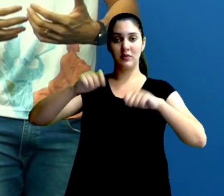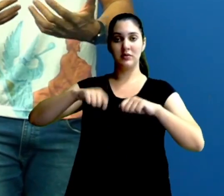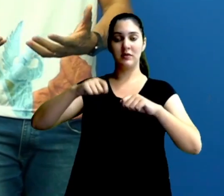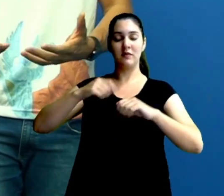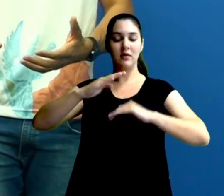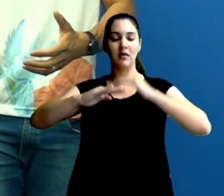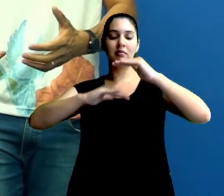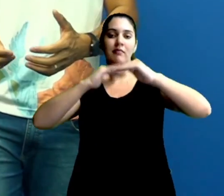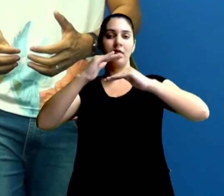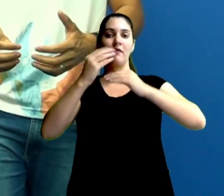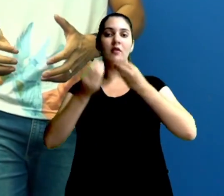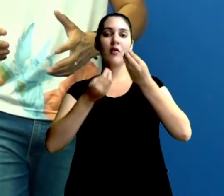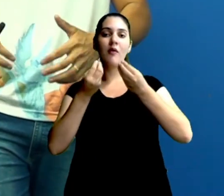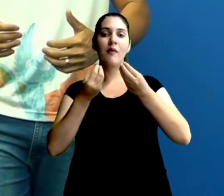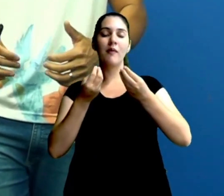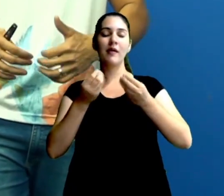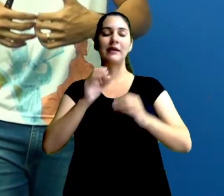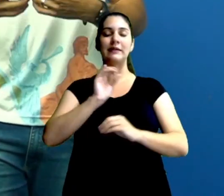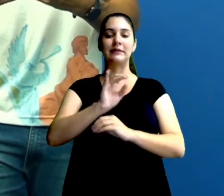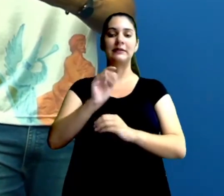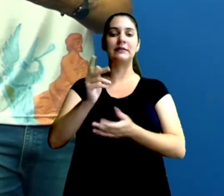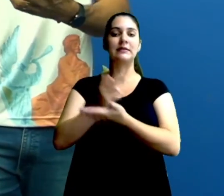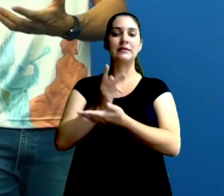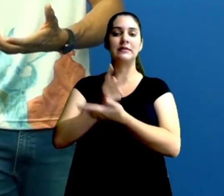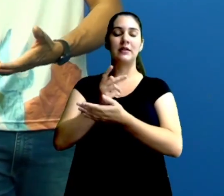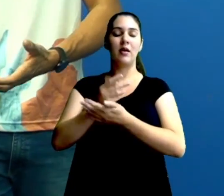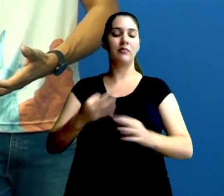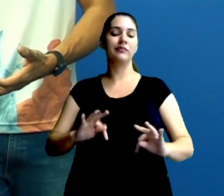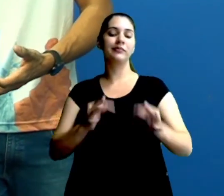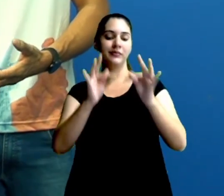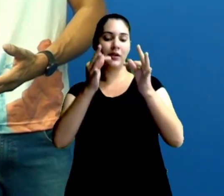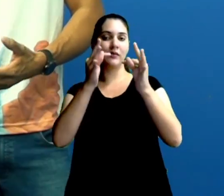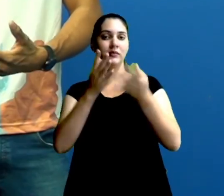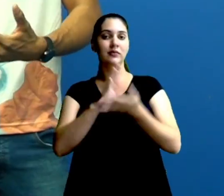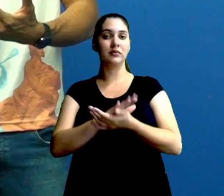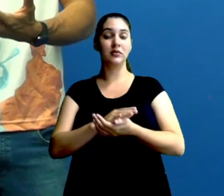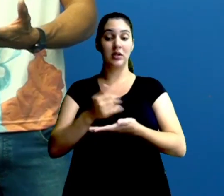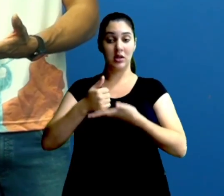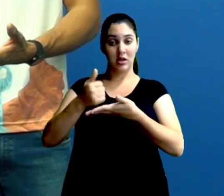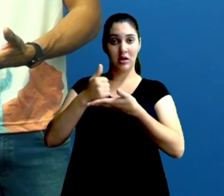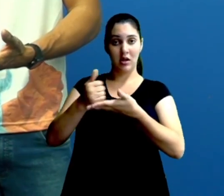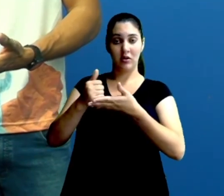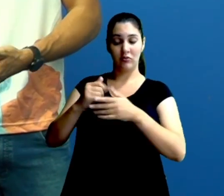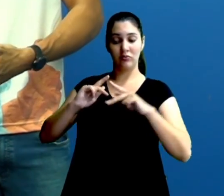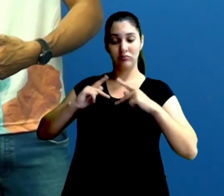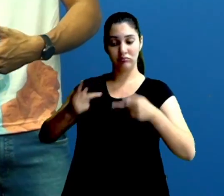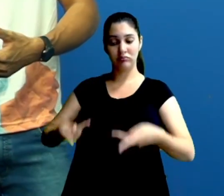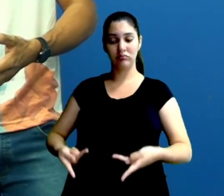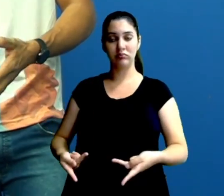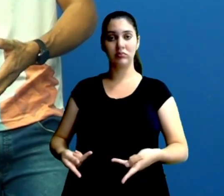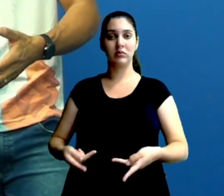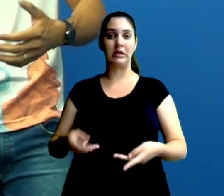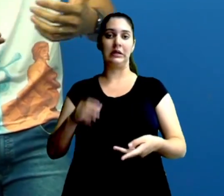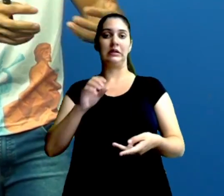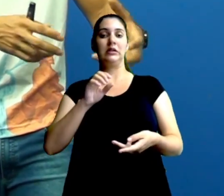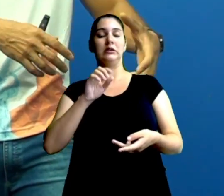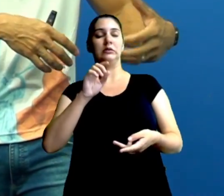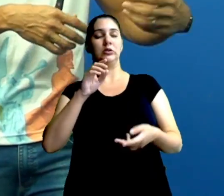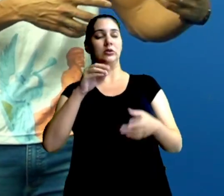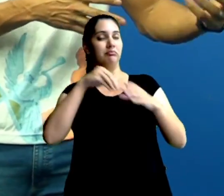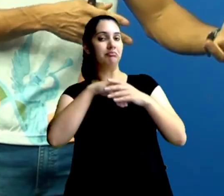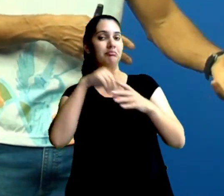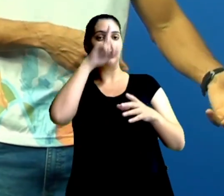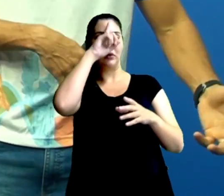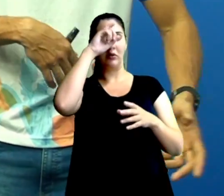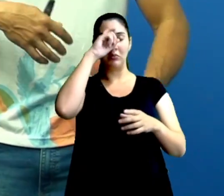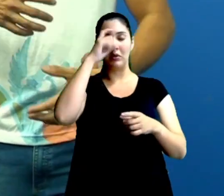gente se desenvolva, que a gente tenha cada vez mais equipamentos tecnológicos, né, que ajudem os seres humanos, seja lá nos hospitais,